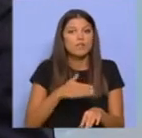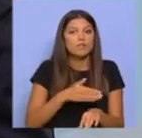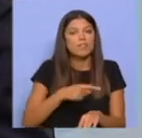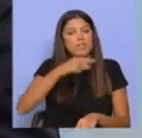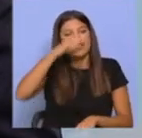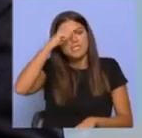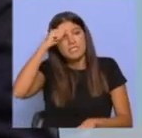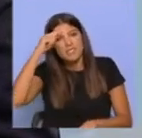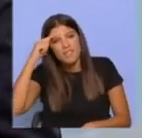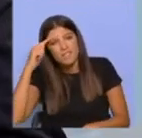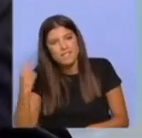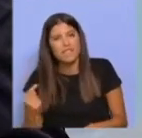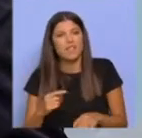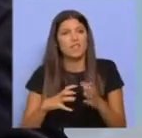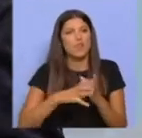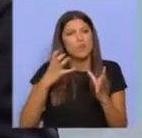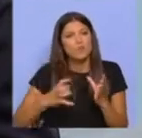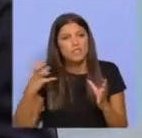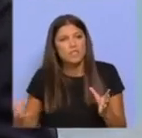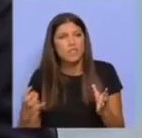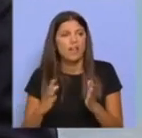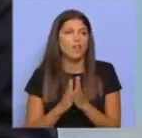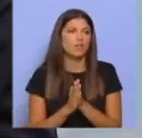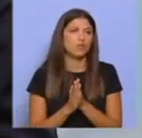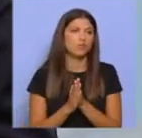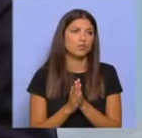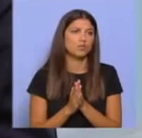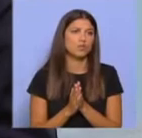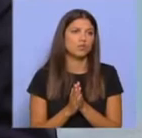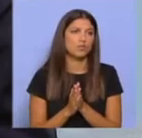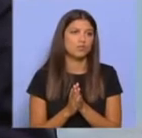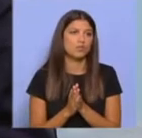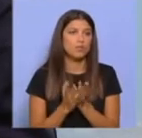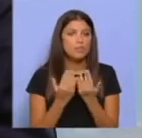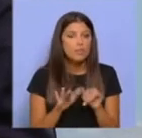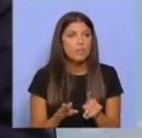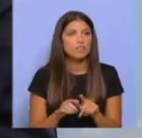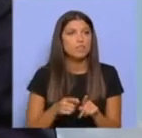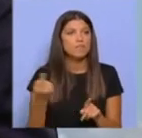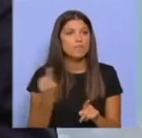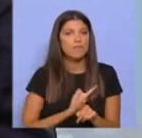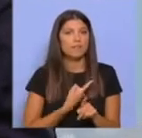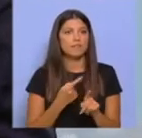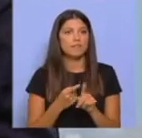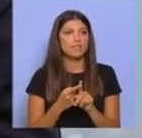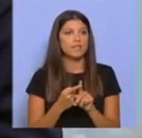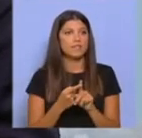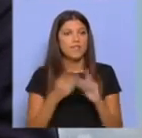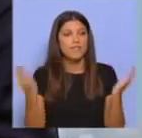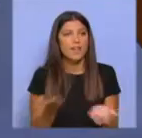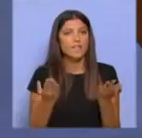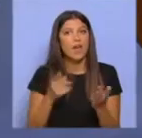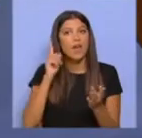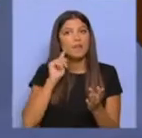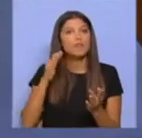muito fraturado, cheio de conflitos, com muitas polarizações, que o bem absoluto da promoção da vida e da dignidade humana